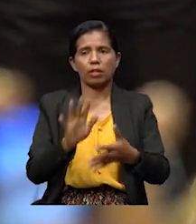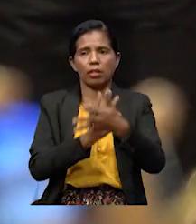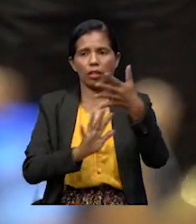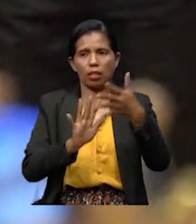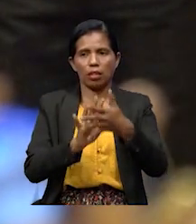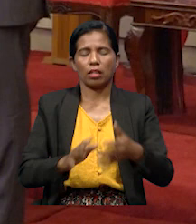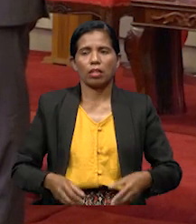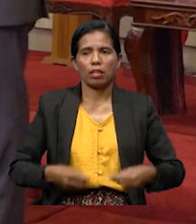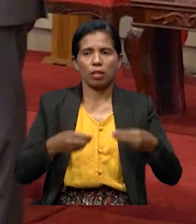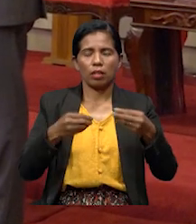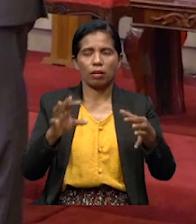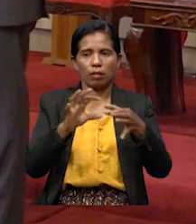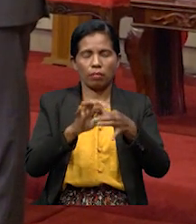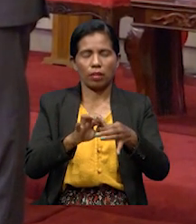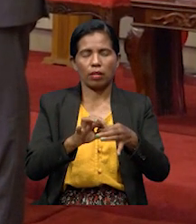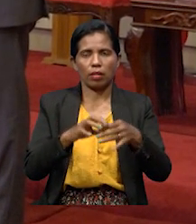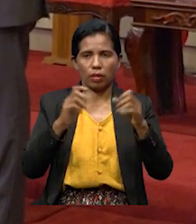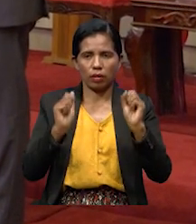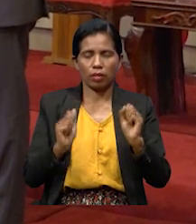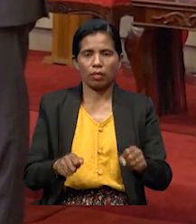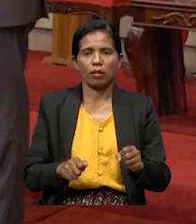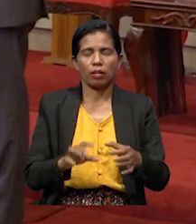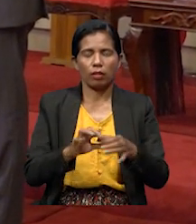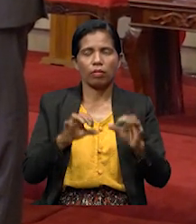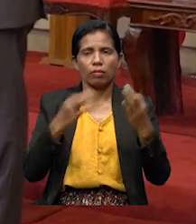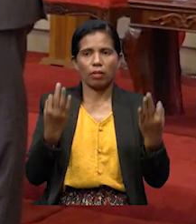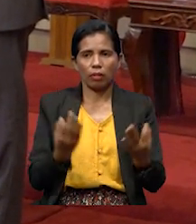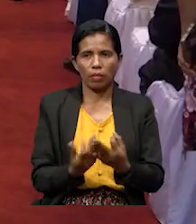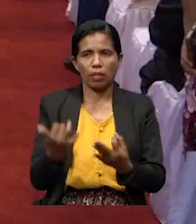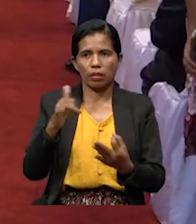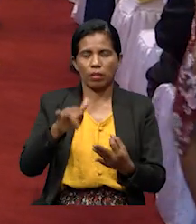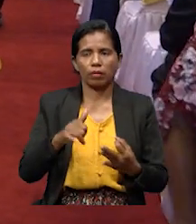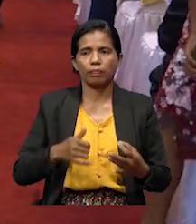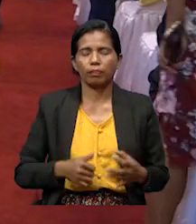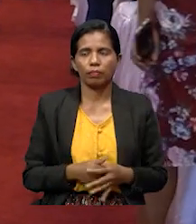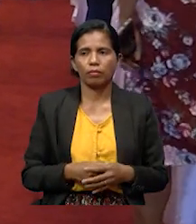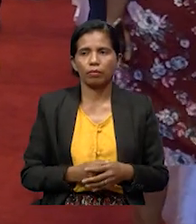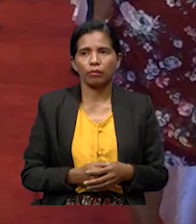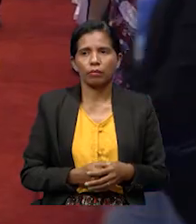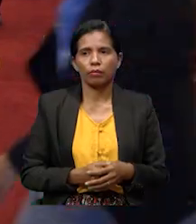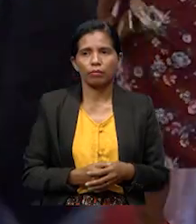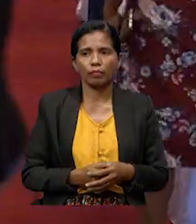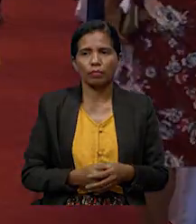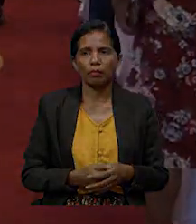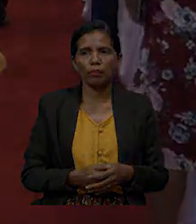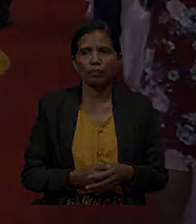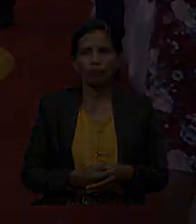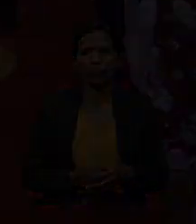de posse, né? Membro órgão titular no Mox Família em Poçado Sira. Bem-vinda, Simenas, Agostinho da Costa, Gemen.